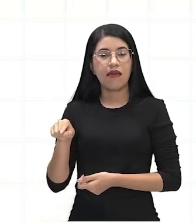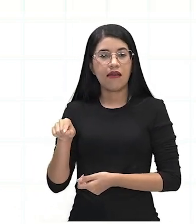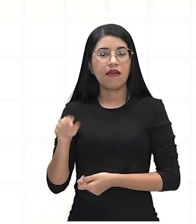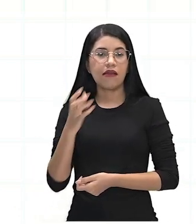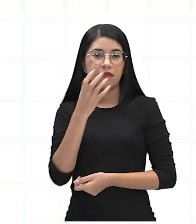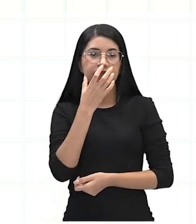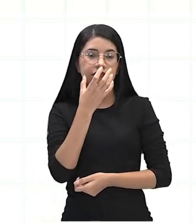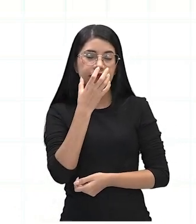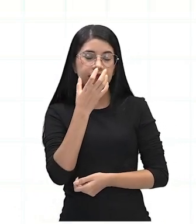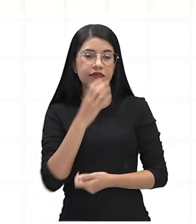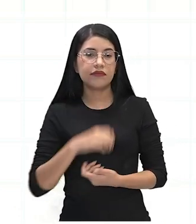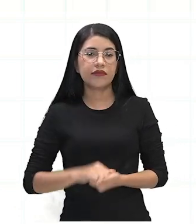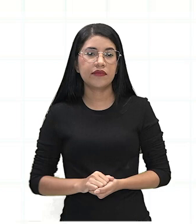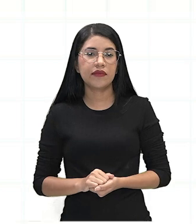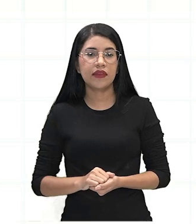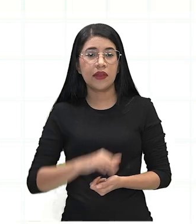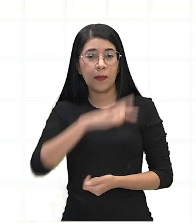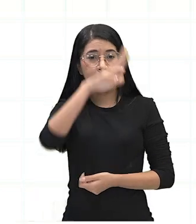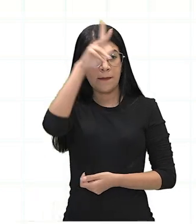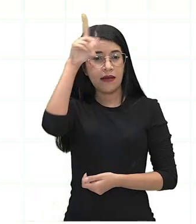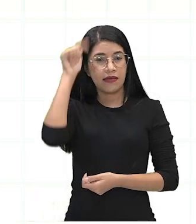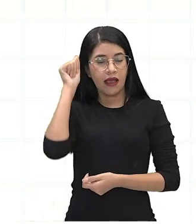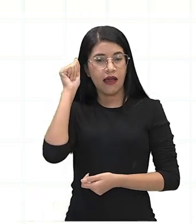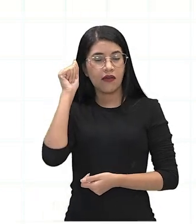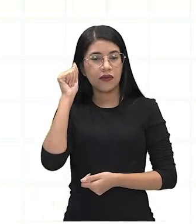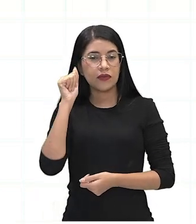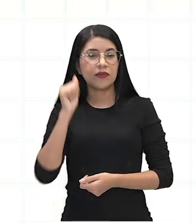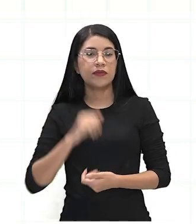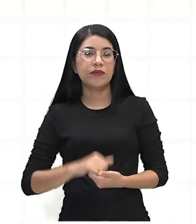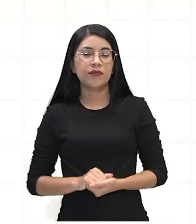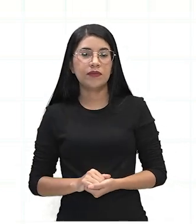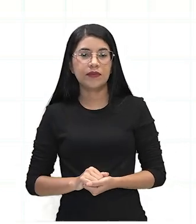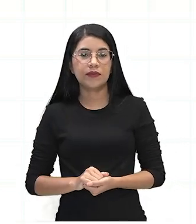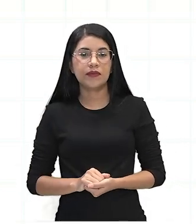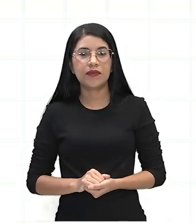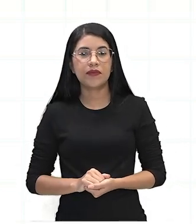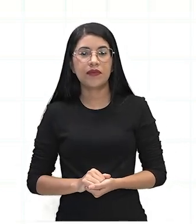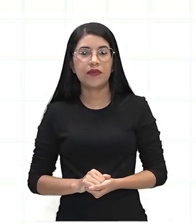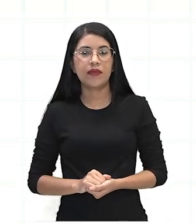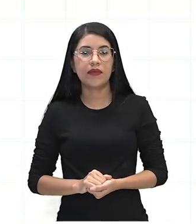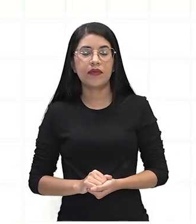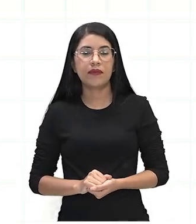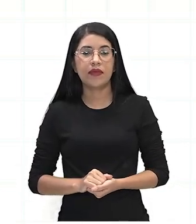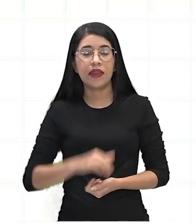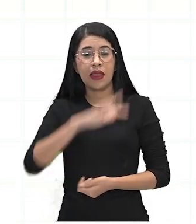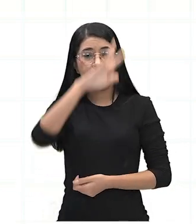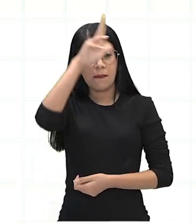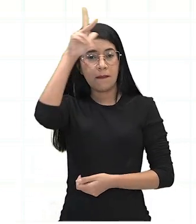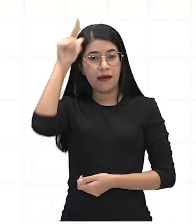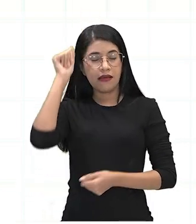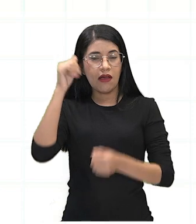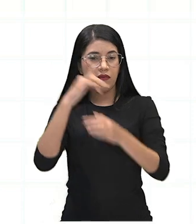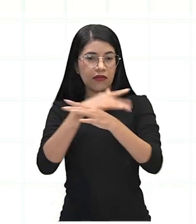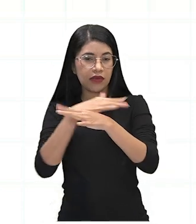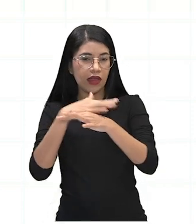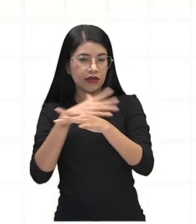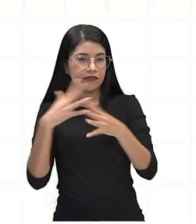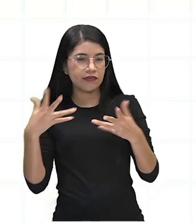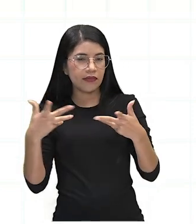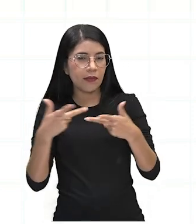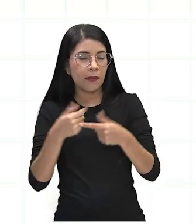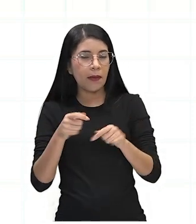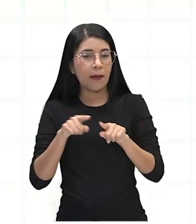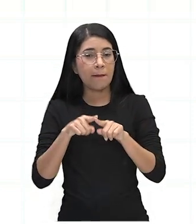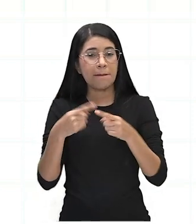bom? Manaus is a beautiful city, but it's hot. Então, Manaus é uma cidade bonita, mas ela